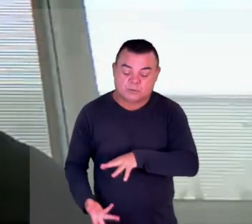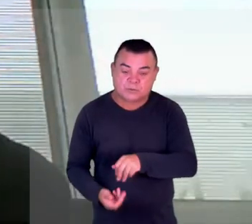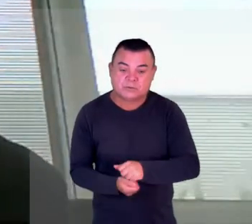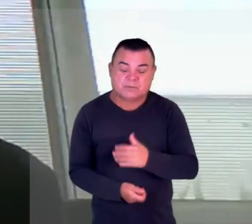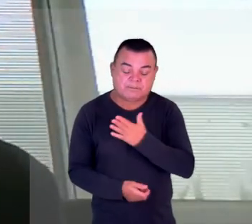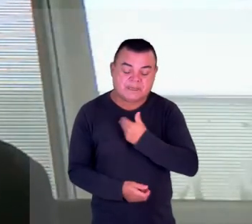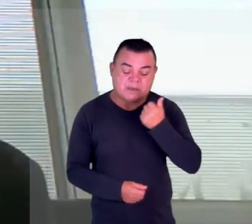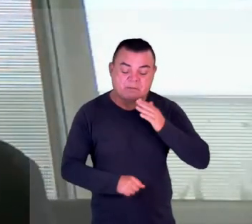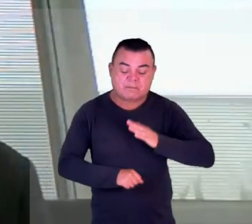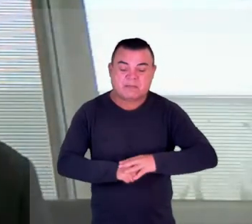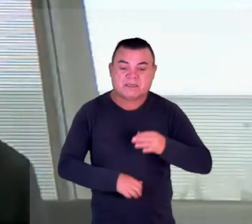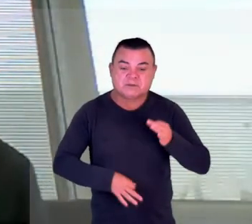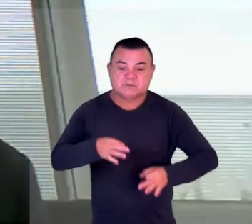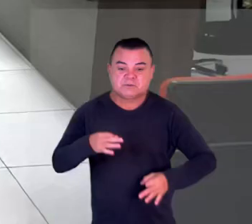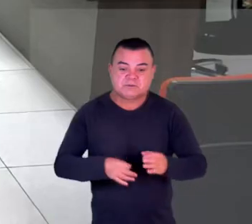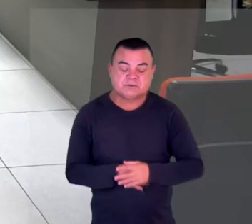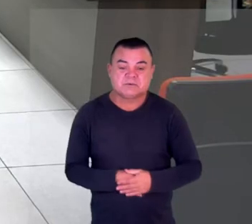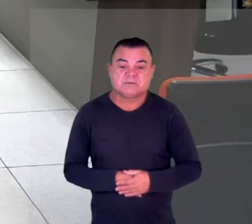nós